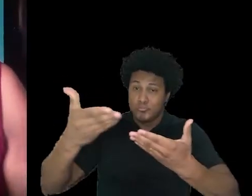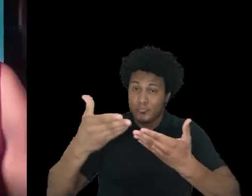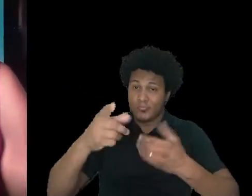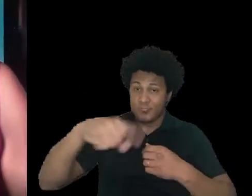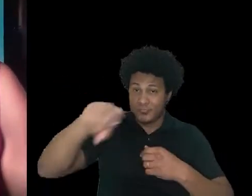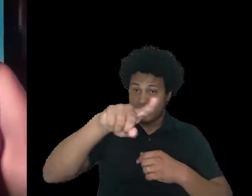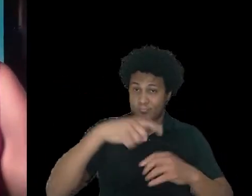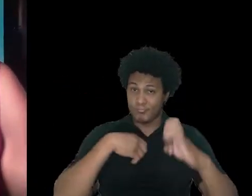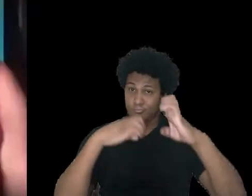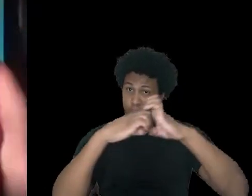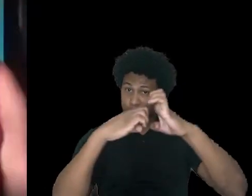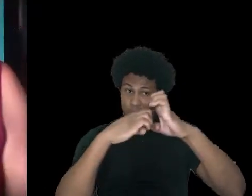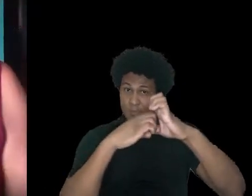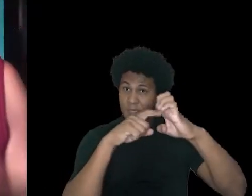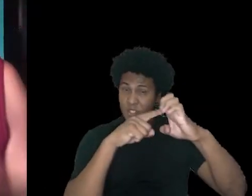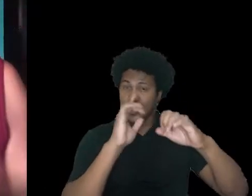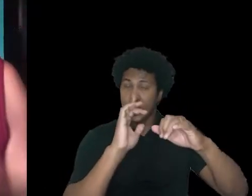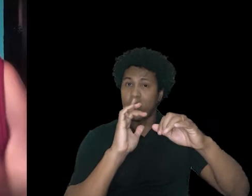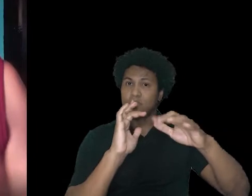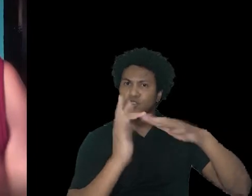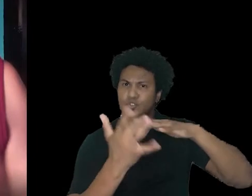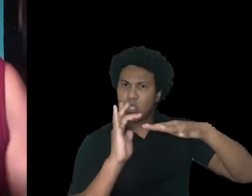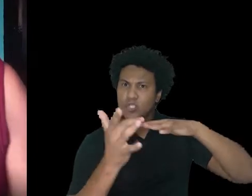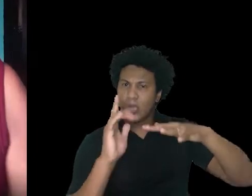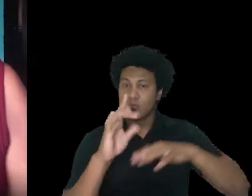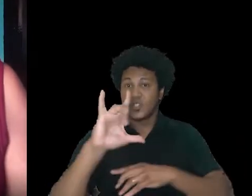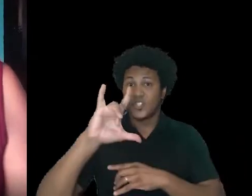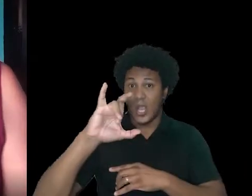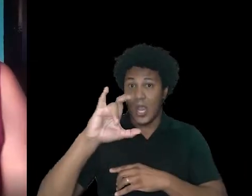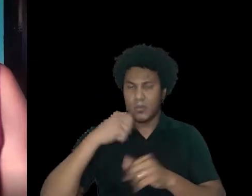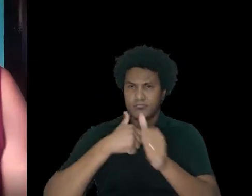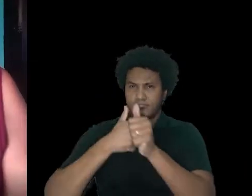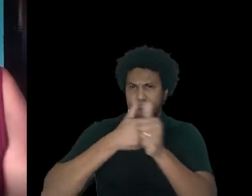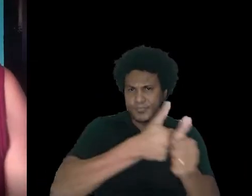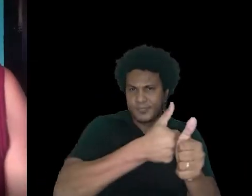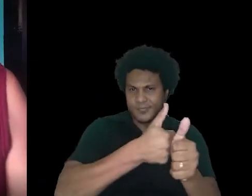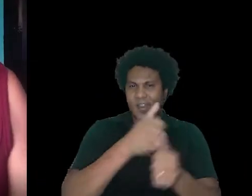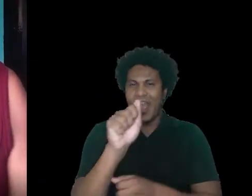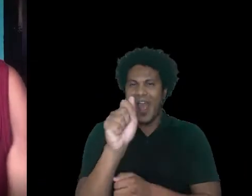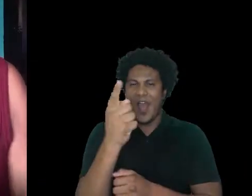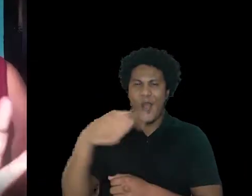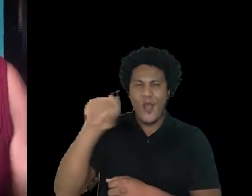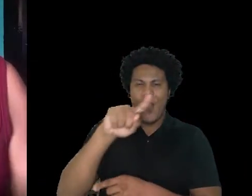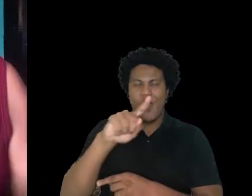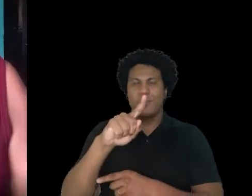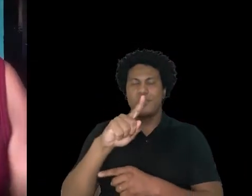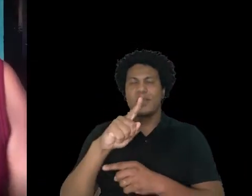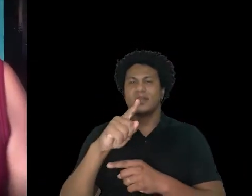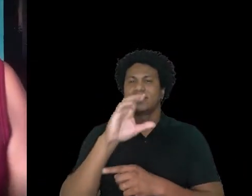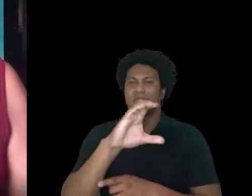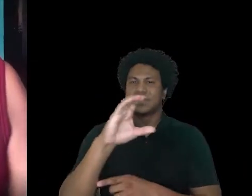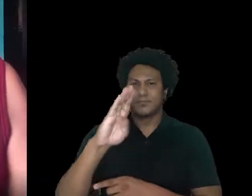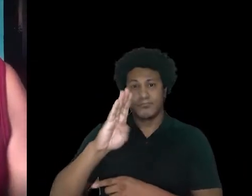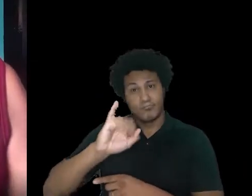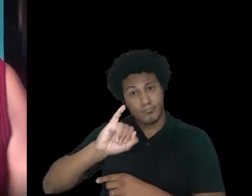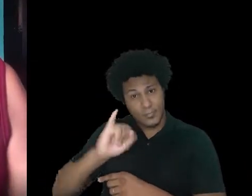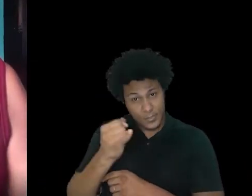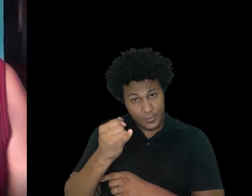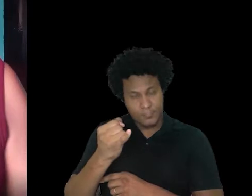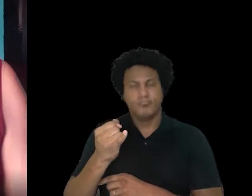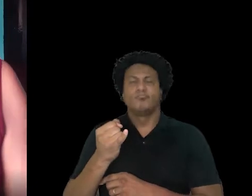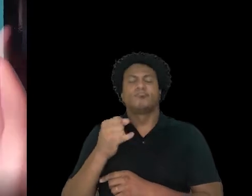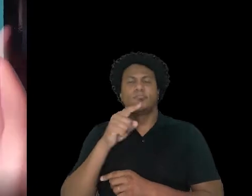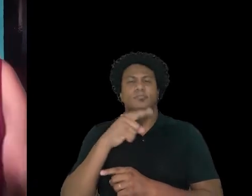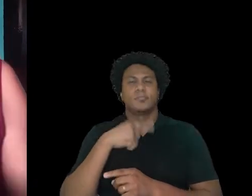redes sociais do Centro Cultural Bom Jardim, no Instagram, arroba Centro Cultural Bom Jardim, no YouTube também, Centro Cultural